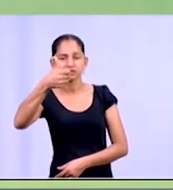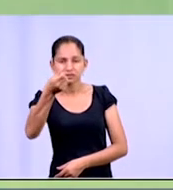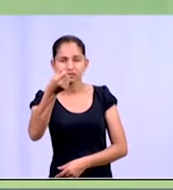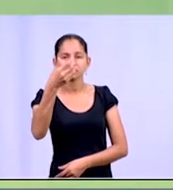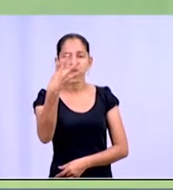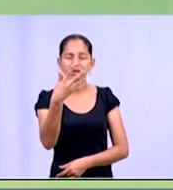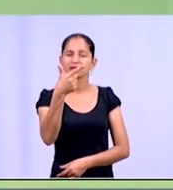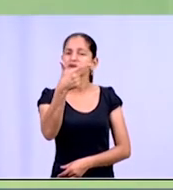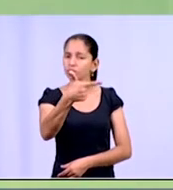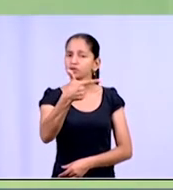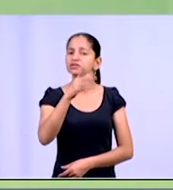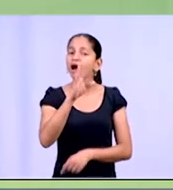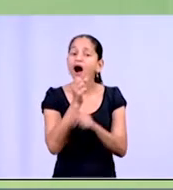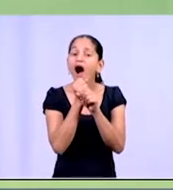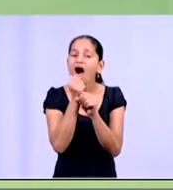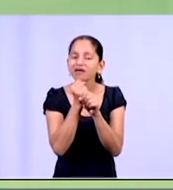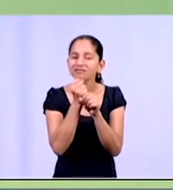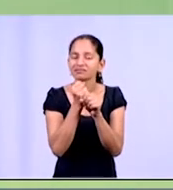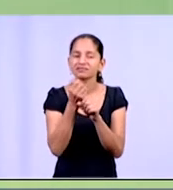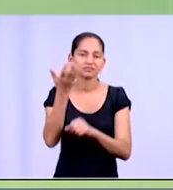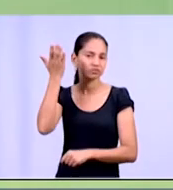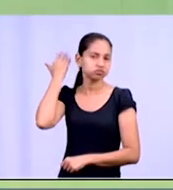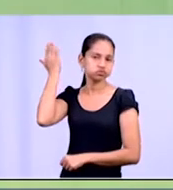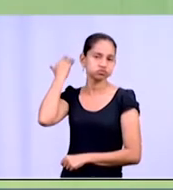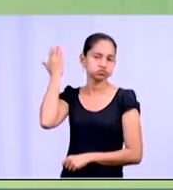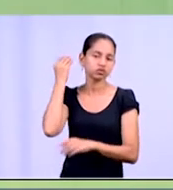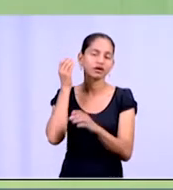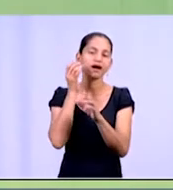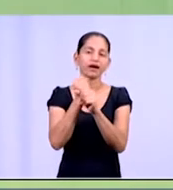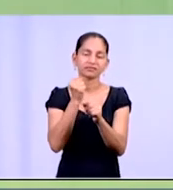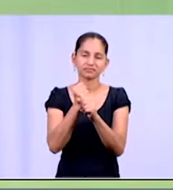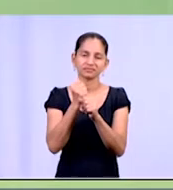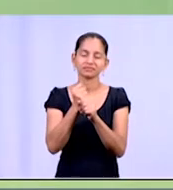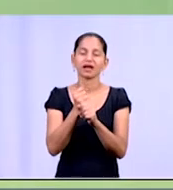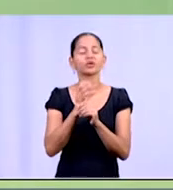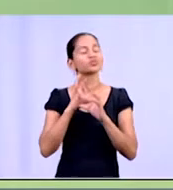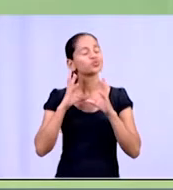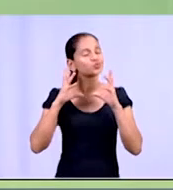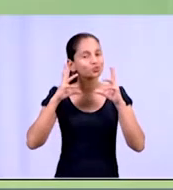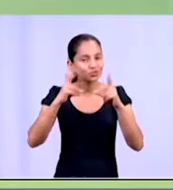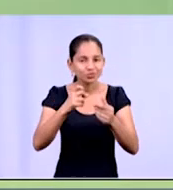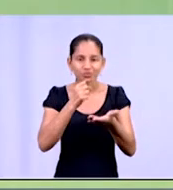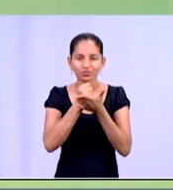tínhamos uma máquina para ajudar a gente a calcular, tudo é ajudar a calcular.